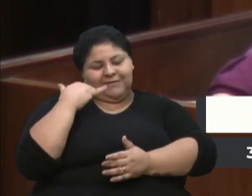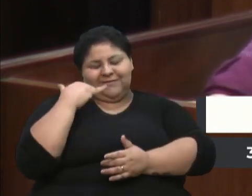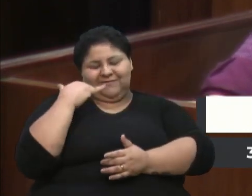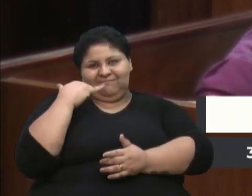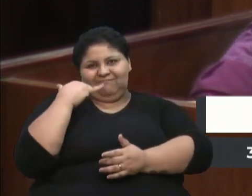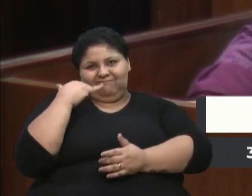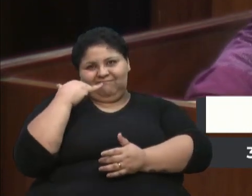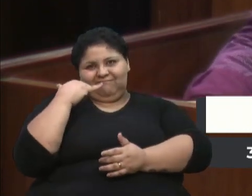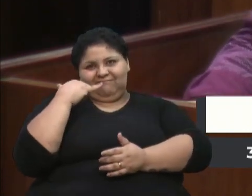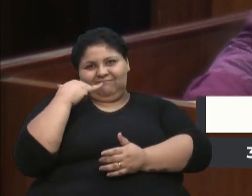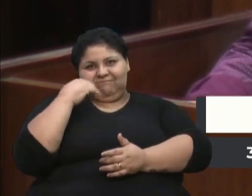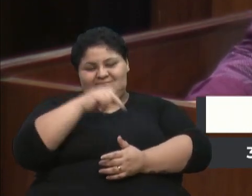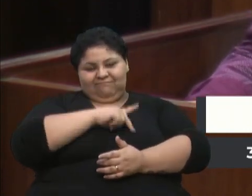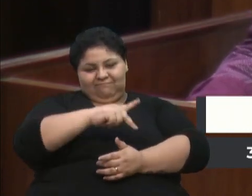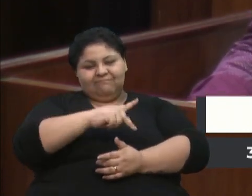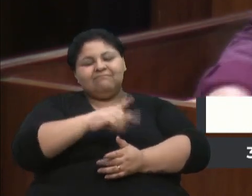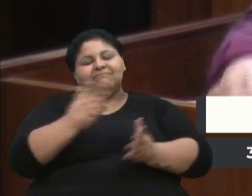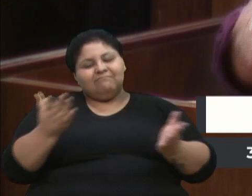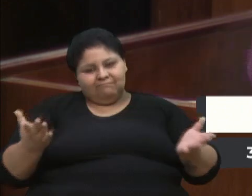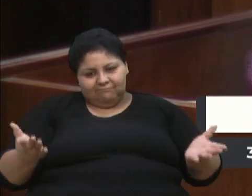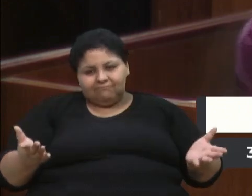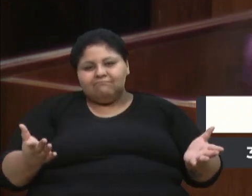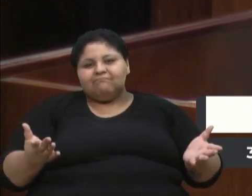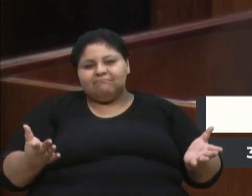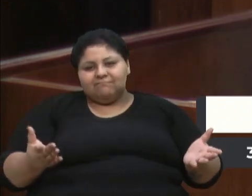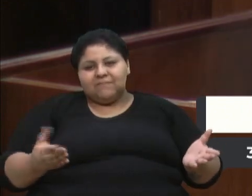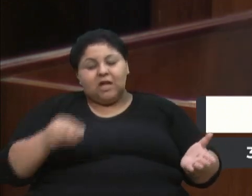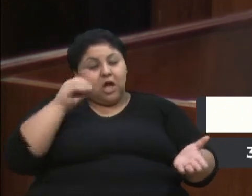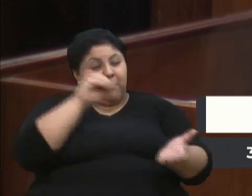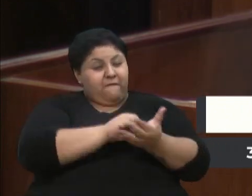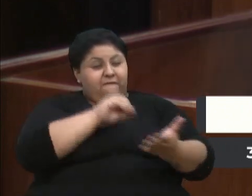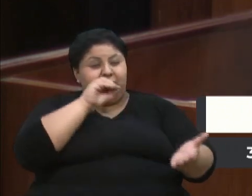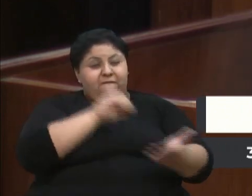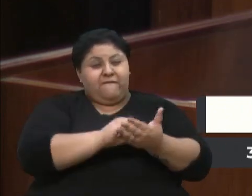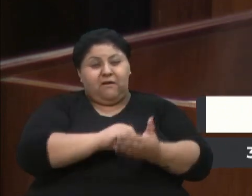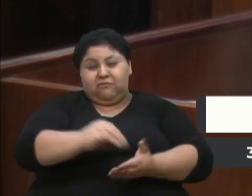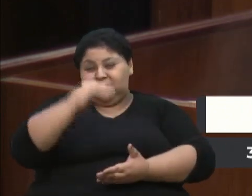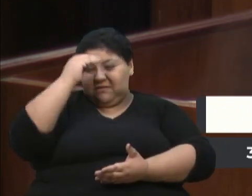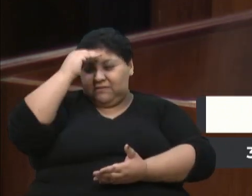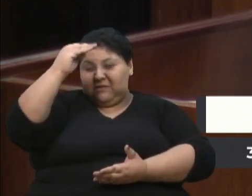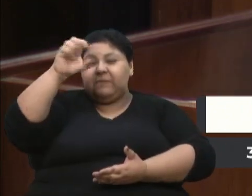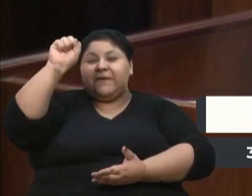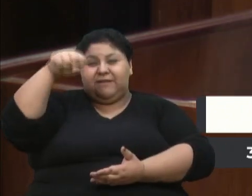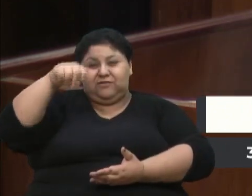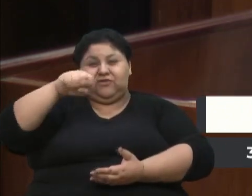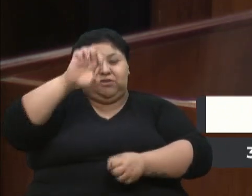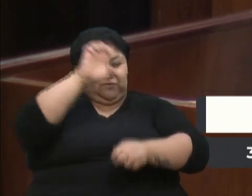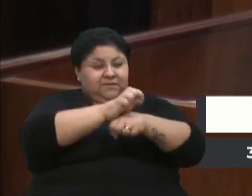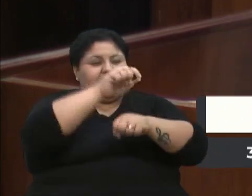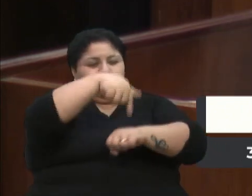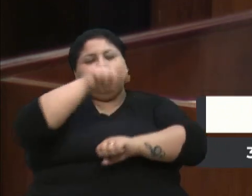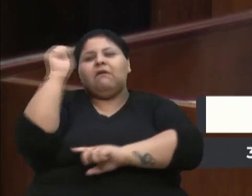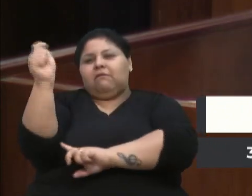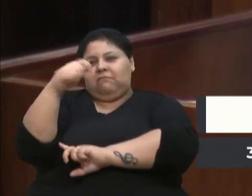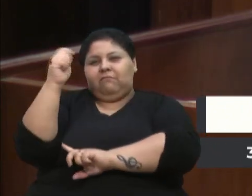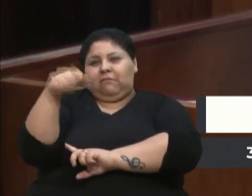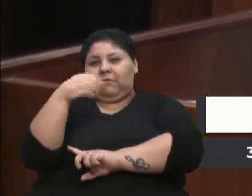do presidente da República. Então, é um desrespeito, sim, com o estado do Rio Grande do Sul, que fica aqui o